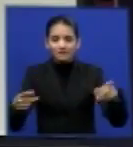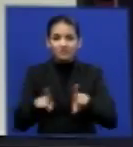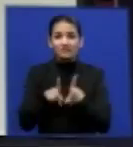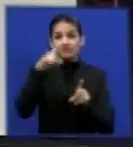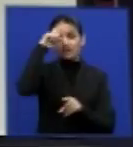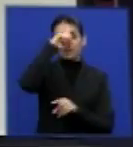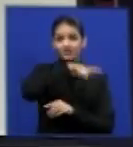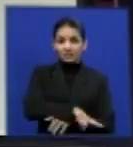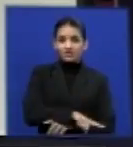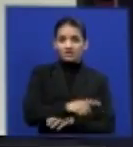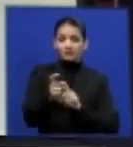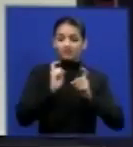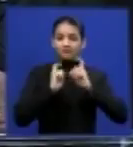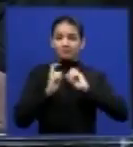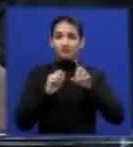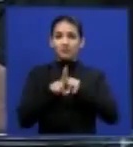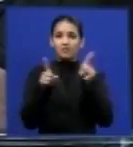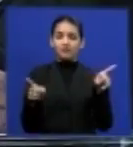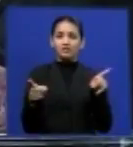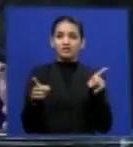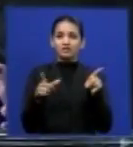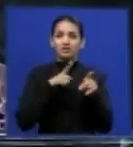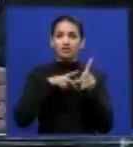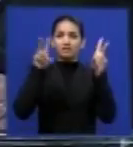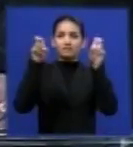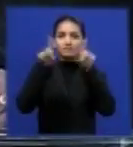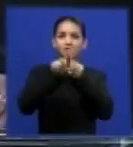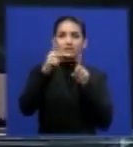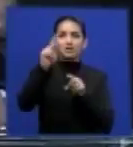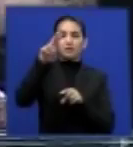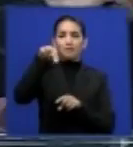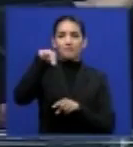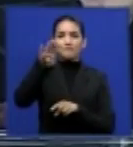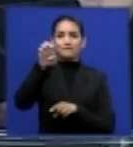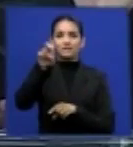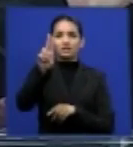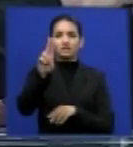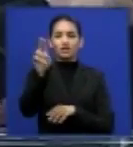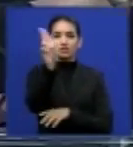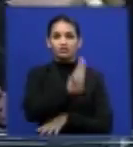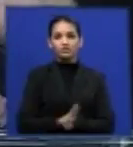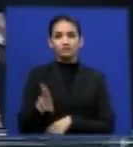gerenciar, estamos aqui tratando do pneu usado.